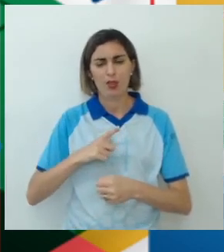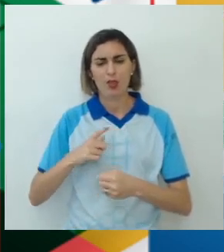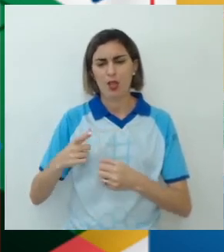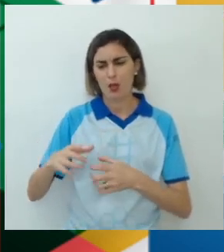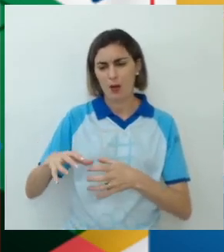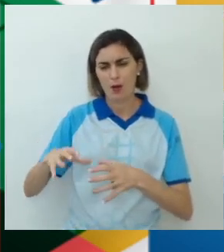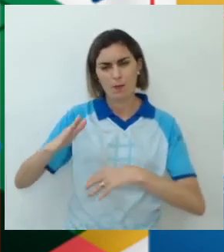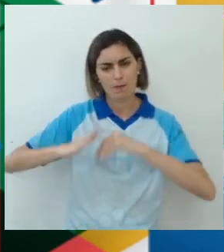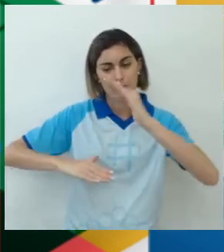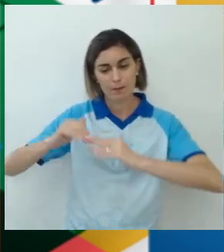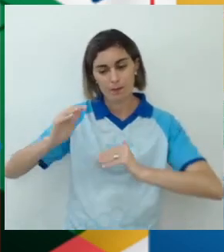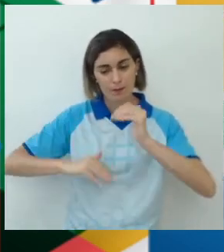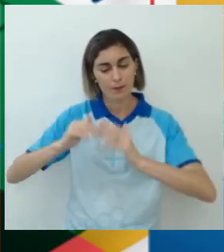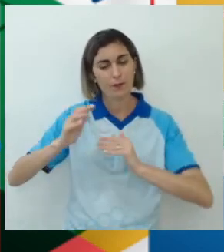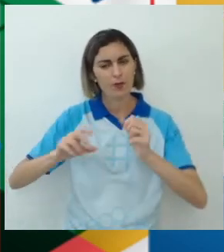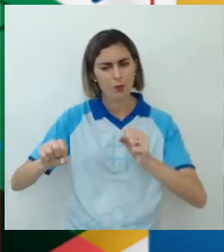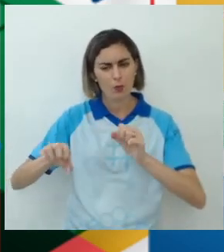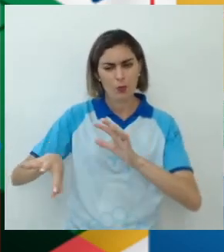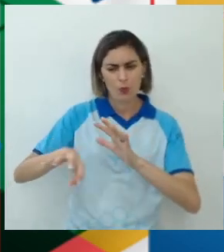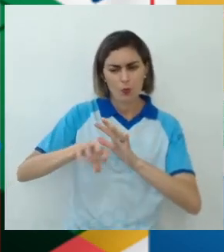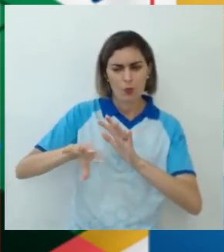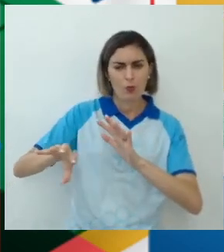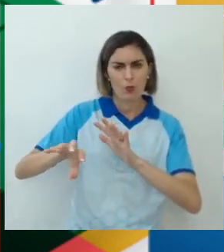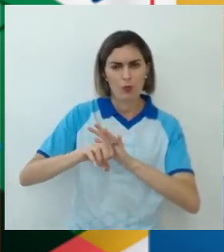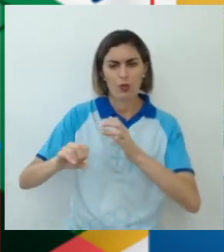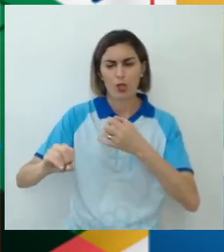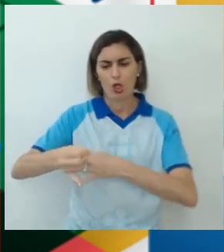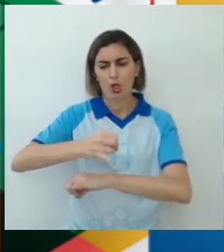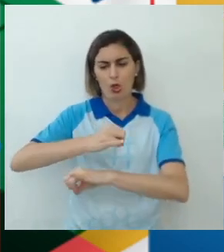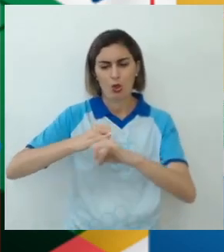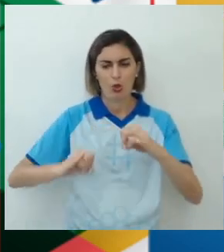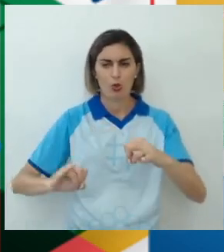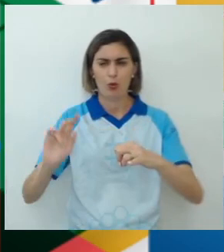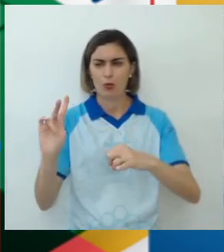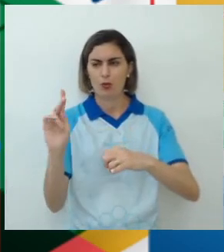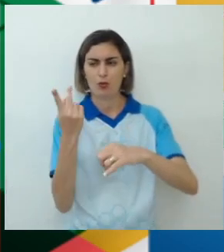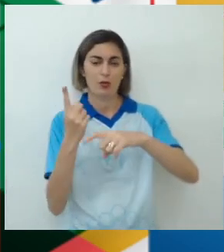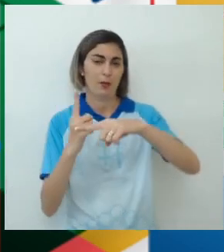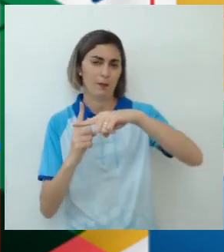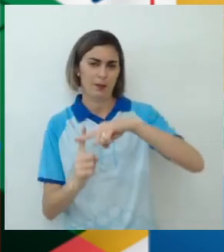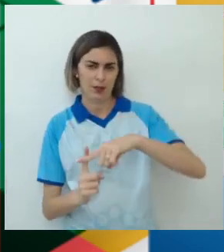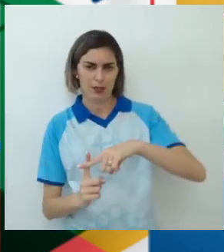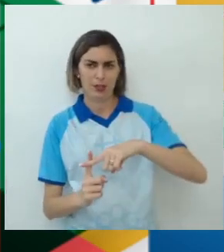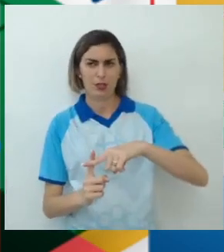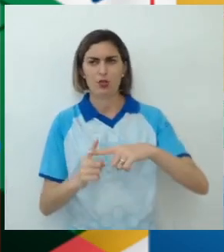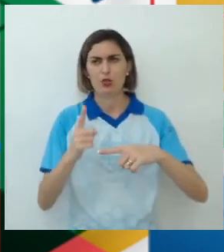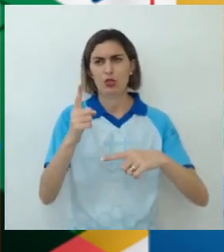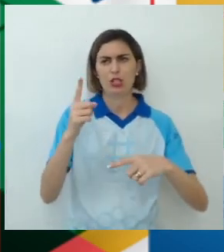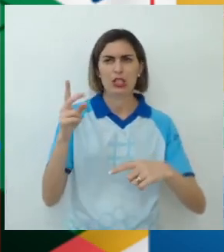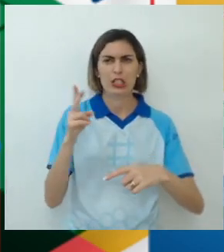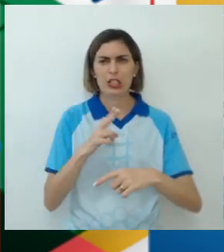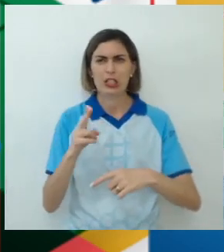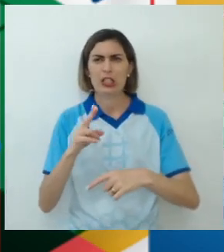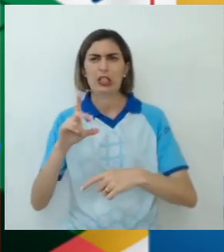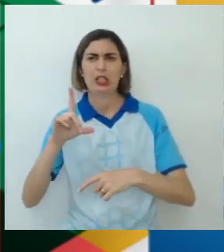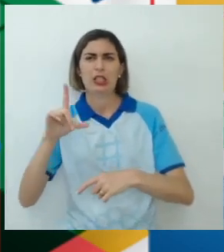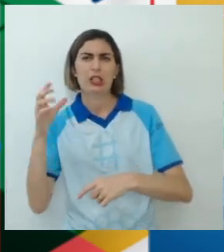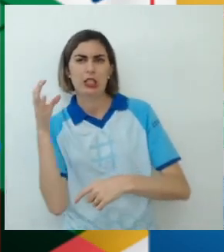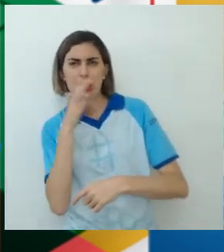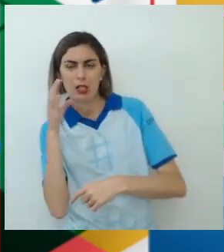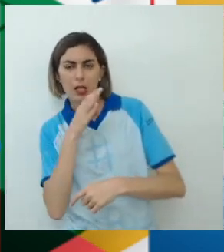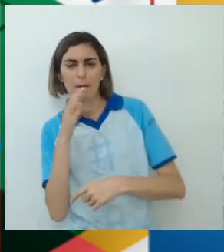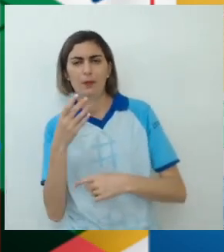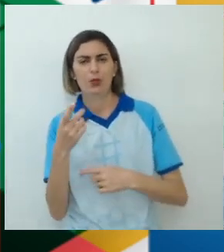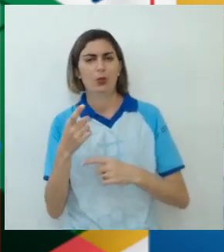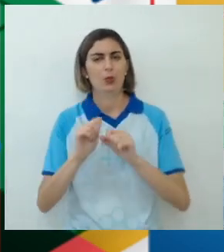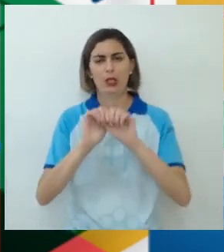grande capacidade de puxar íons H+. O termo ligeiro aí não é muito feliz, não é muito claro.